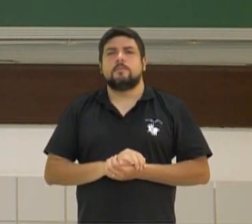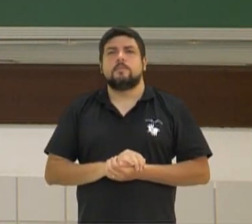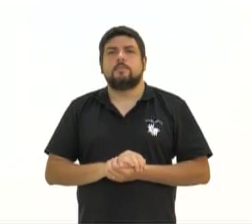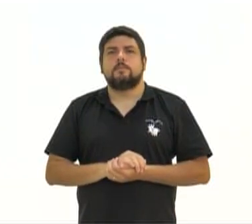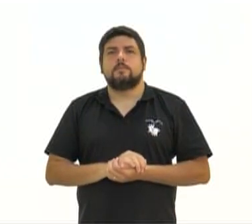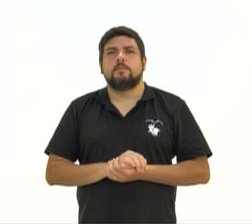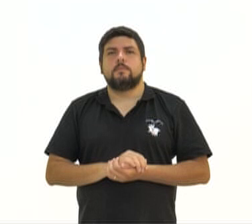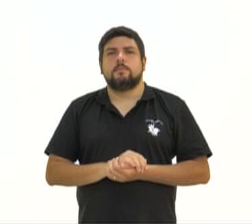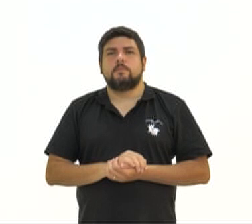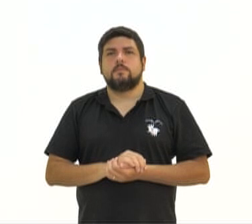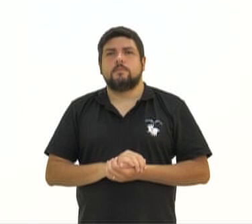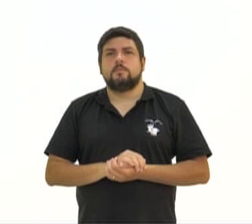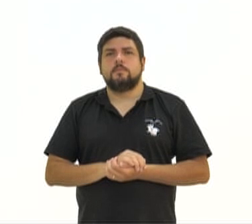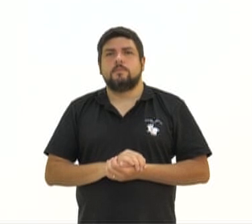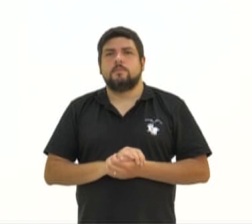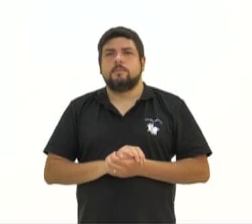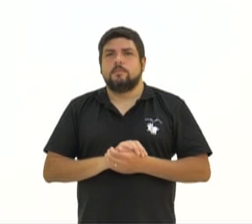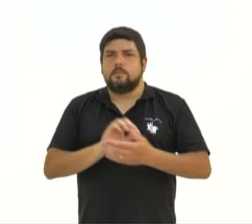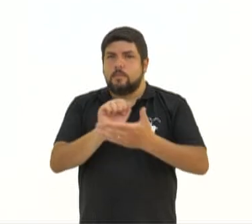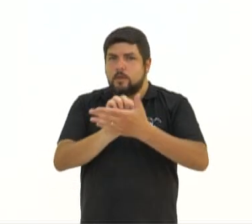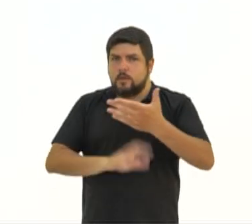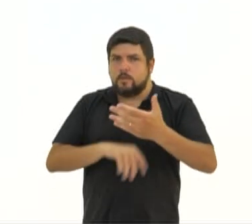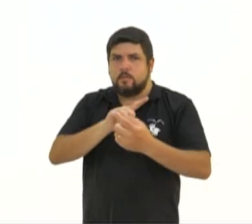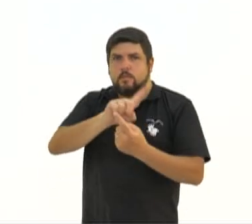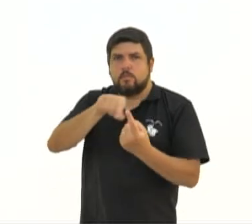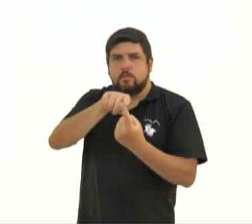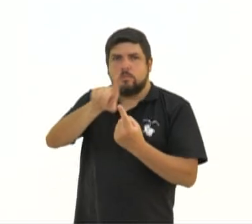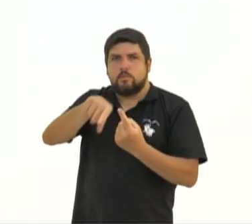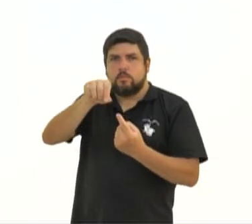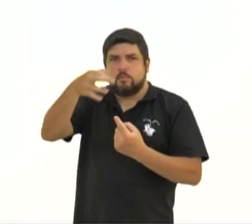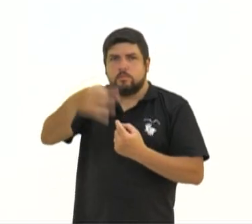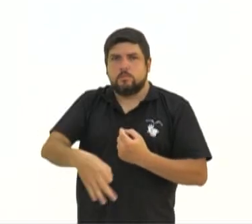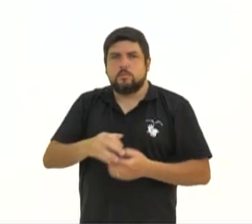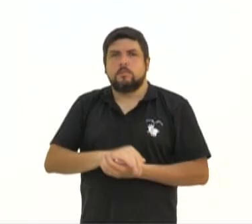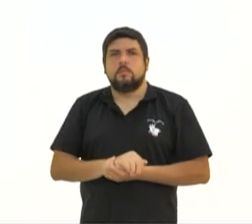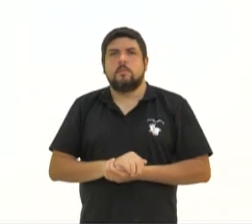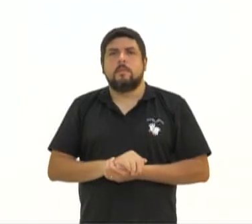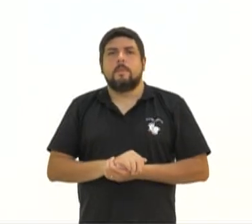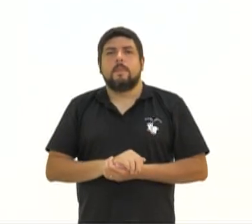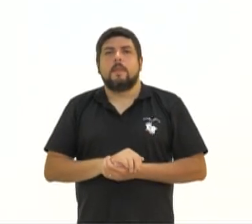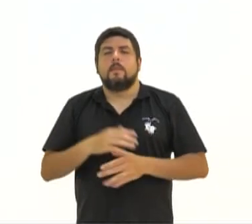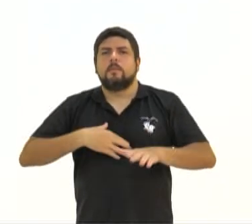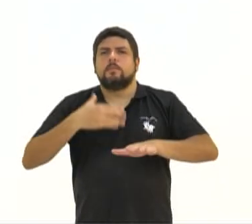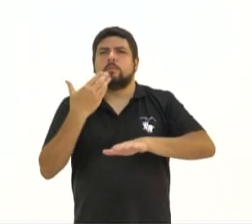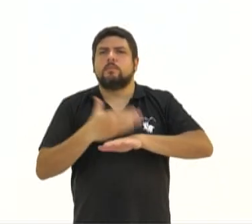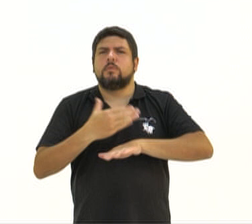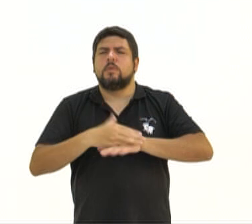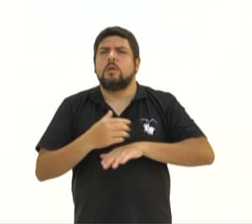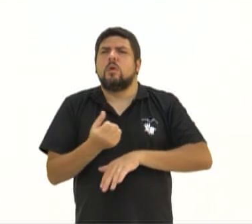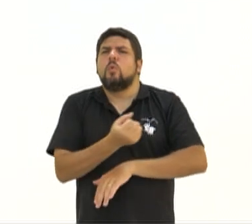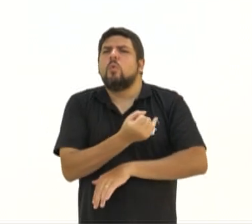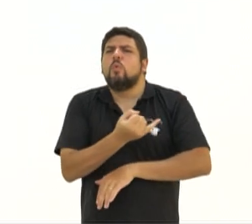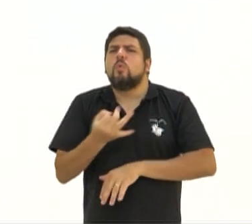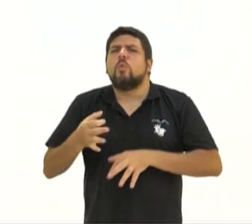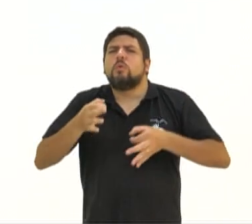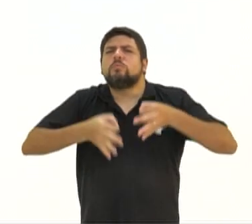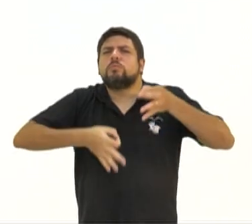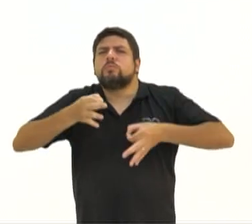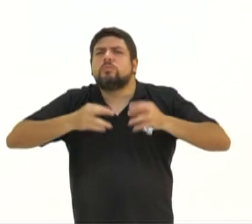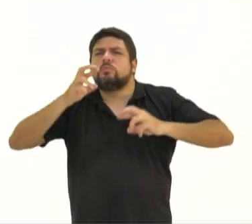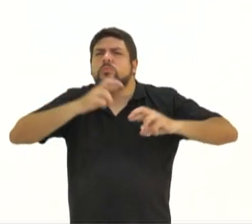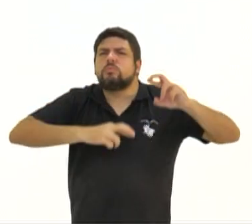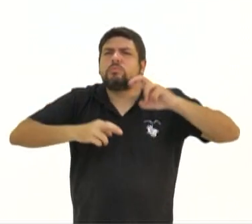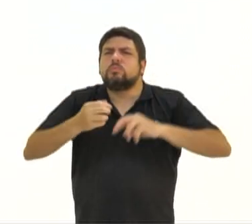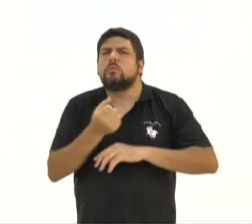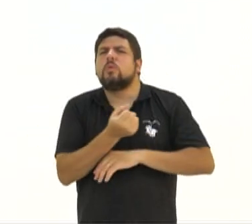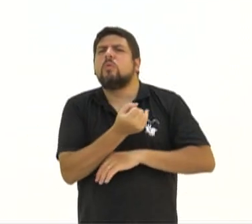hoje. Exercício objetivo que fala o seguinte: em uma partida oficial de badminton, quantos árbitros são necessários? Então,